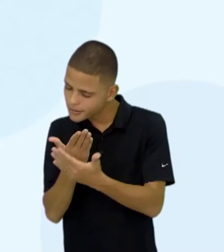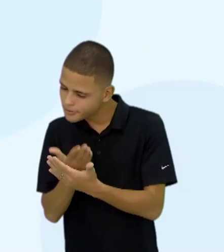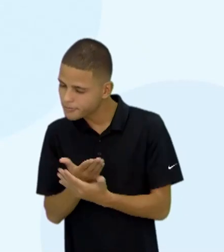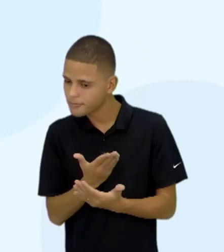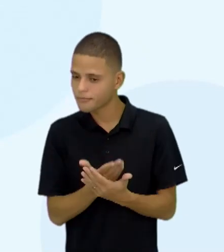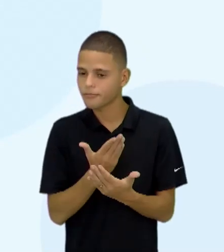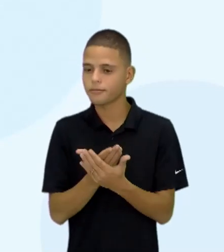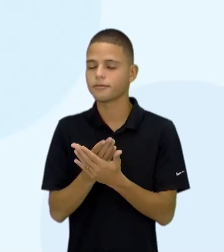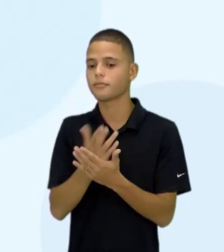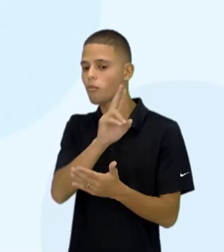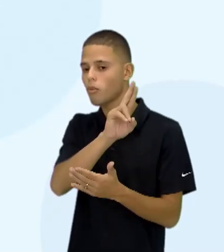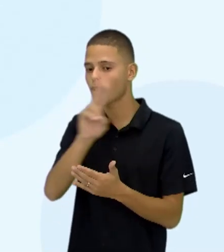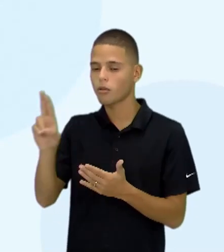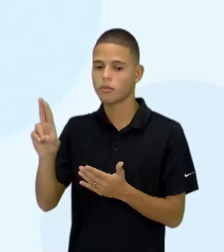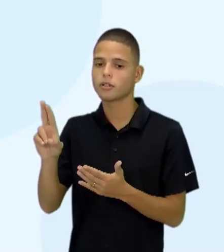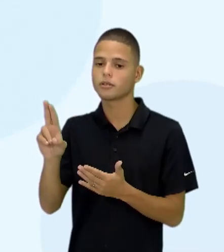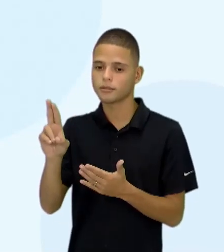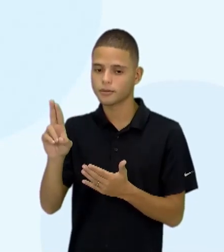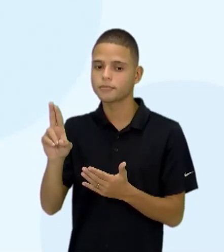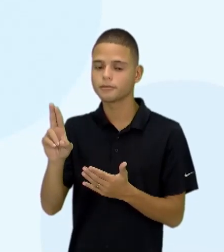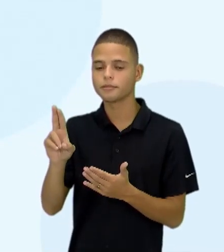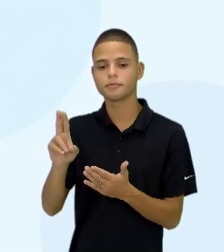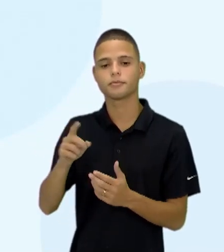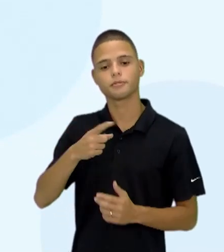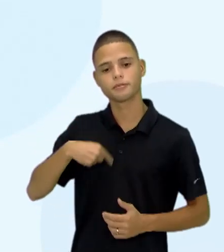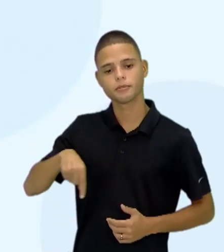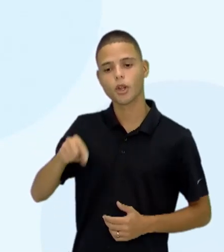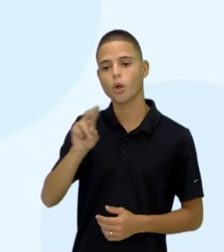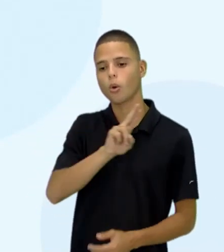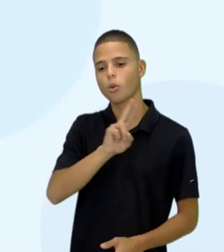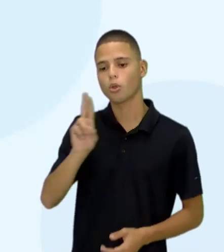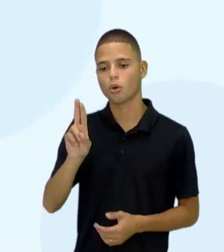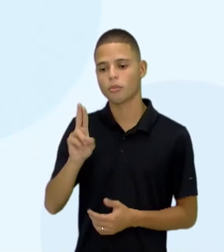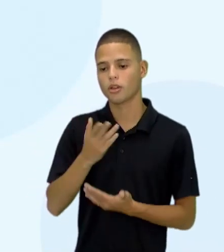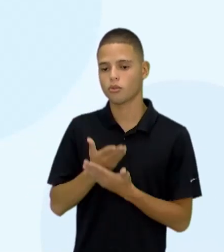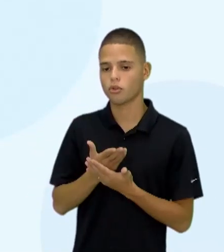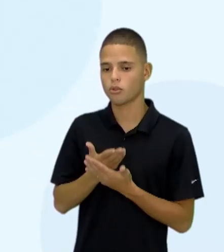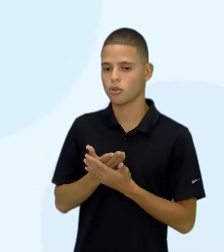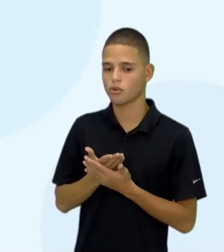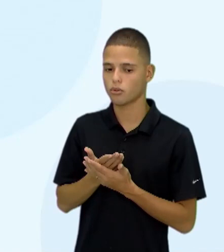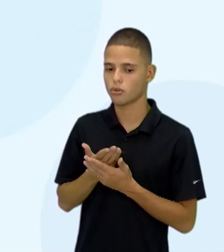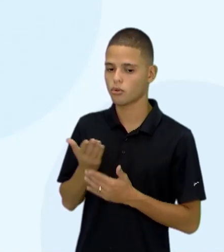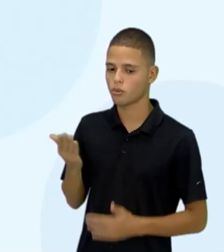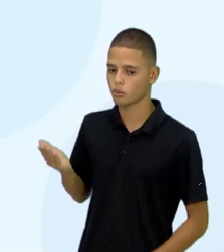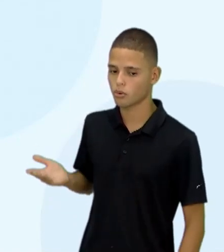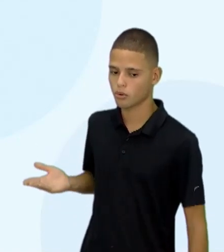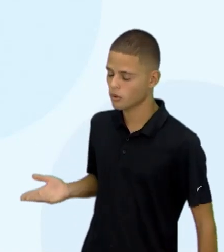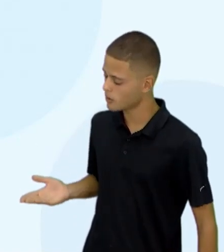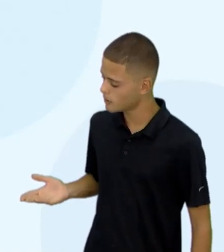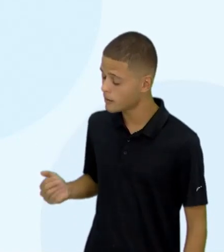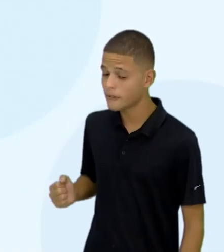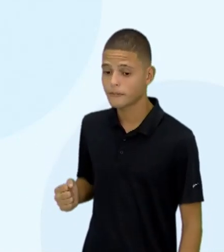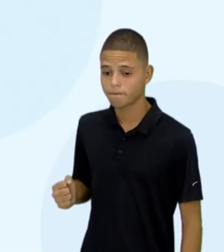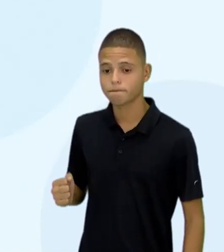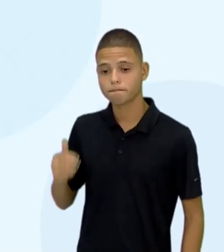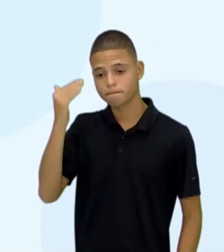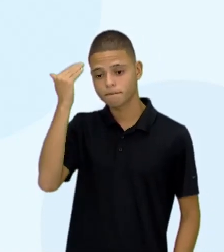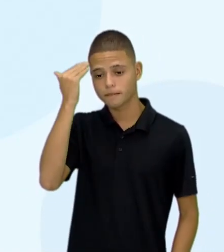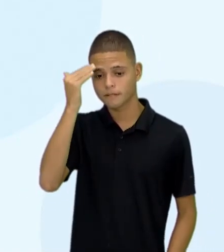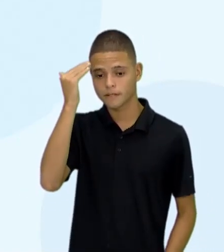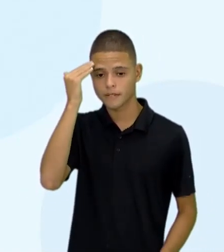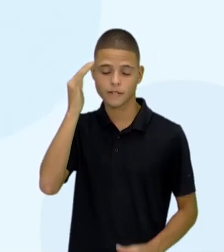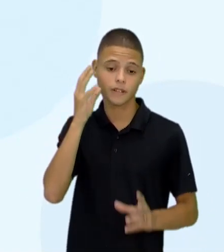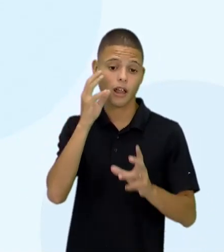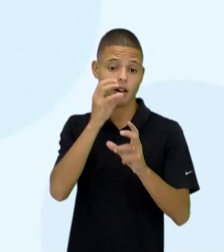nome do estudo está aqui para nós. Qual o nome do estudo? Compreendendo as regras de montagem de uma rede